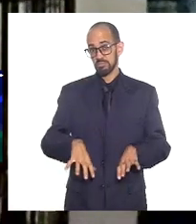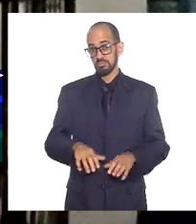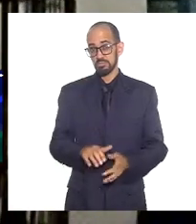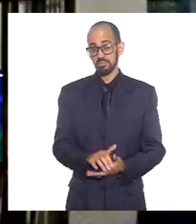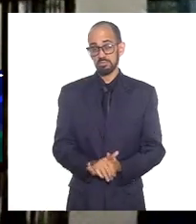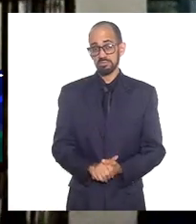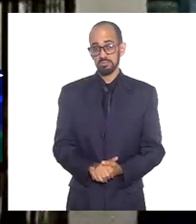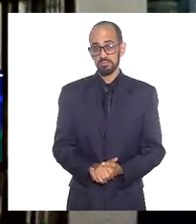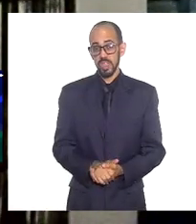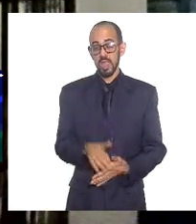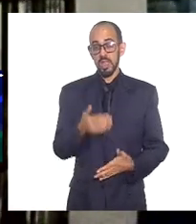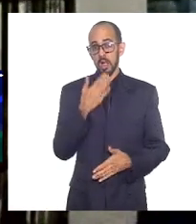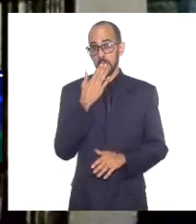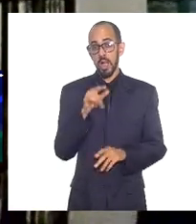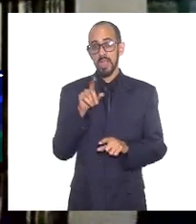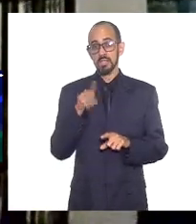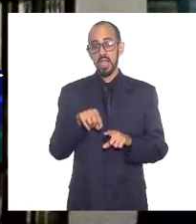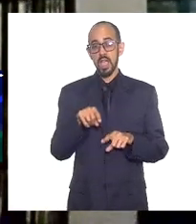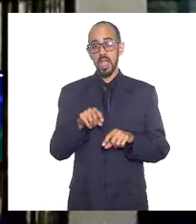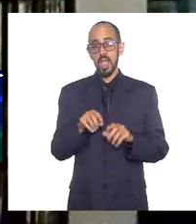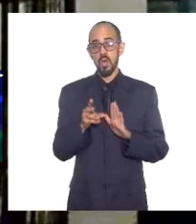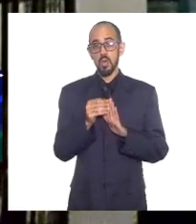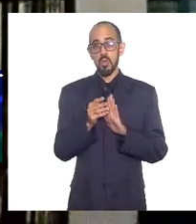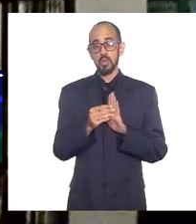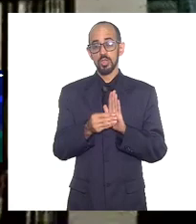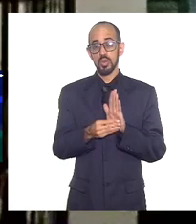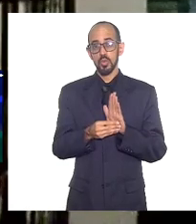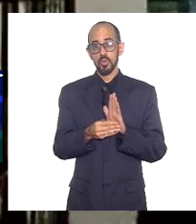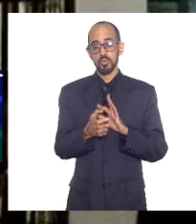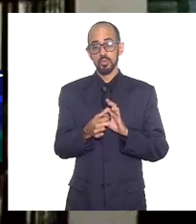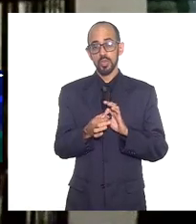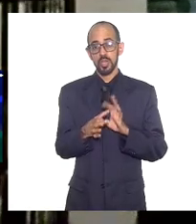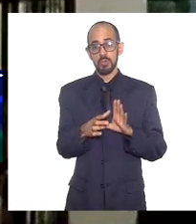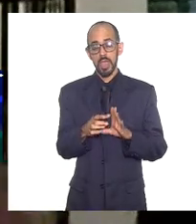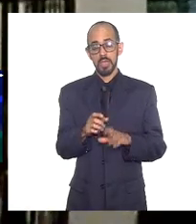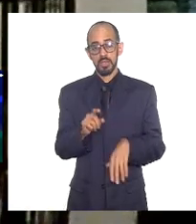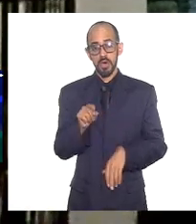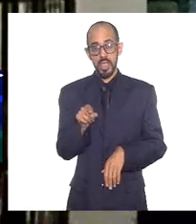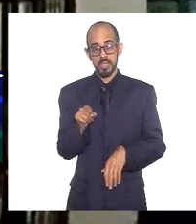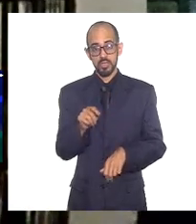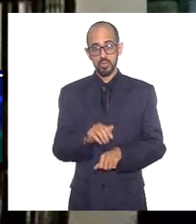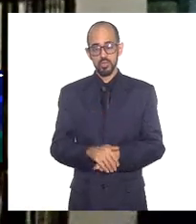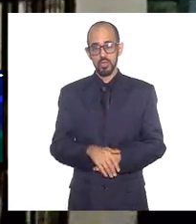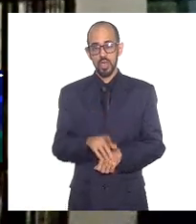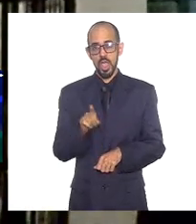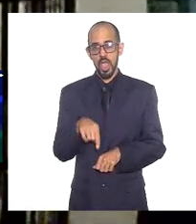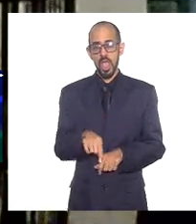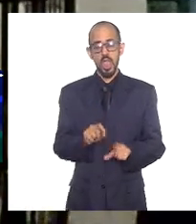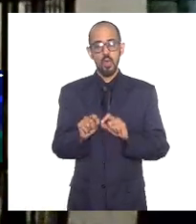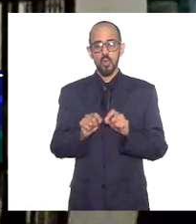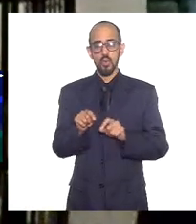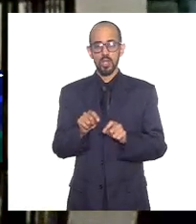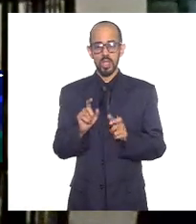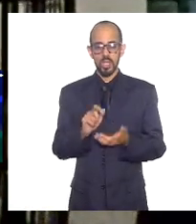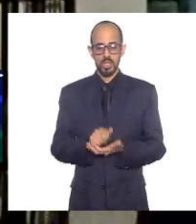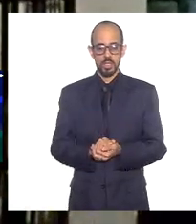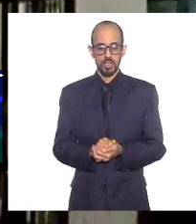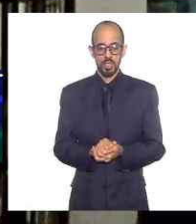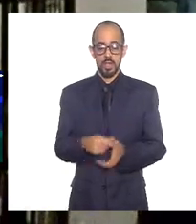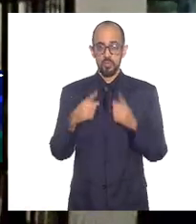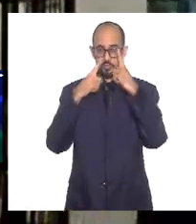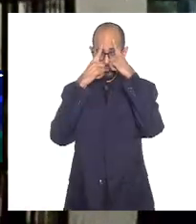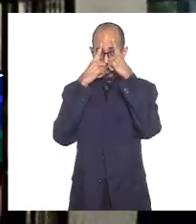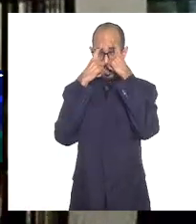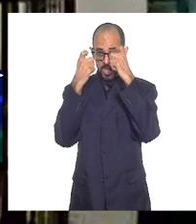Quais os ingredientes que alimentam exatamente esses fundamentos?